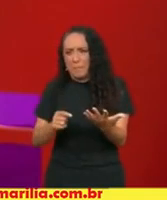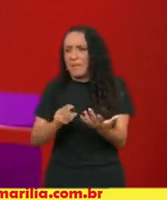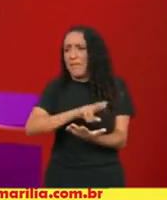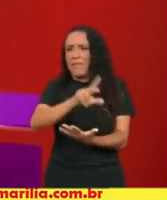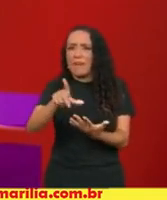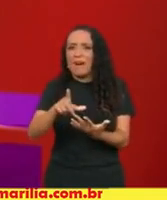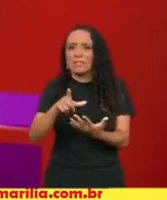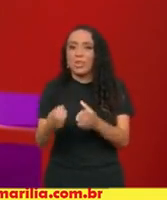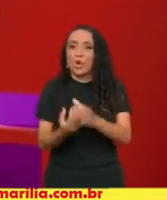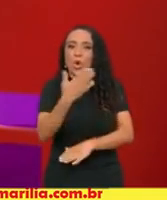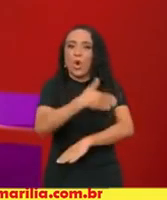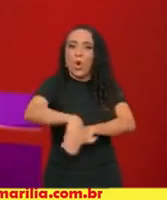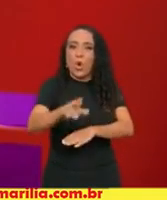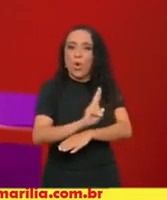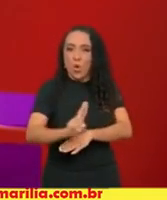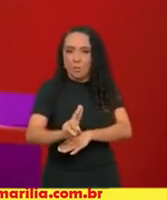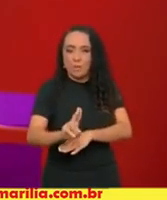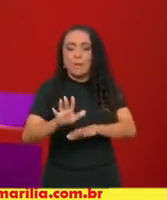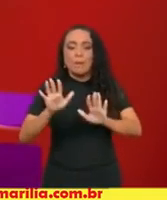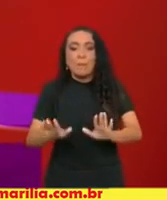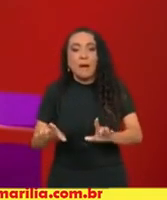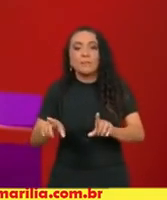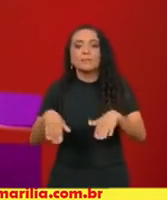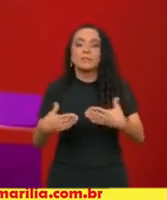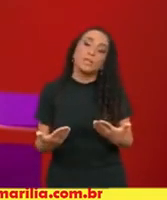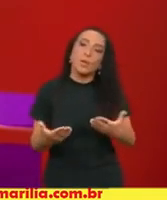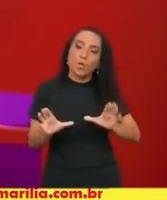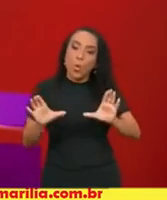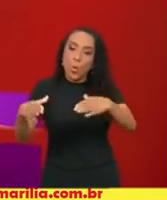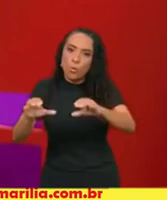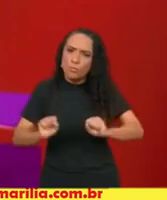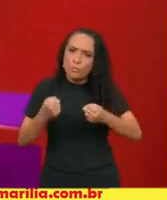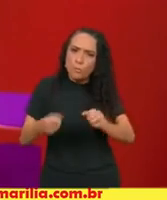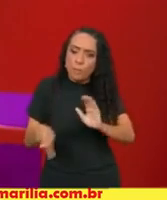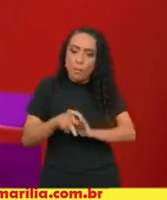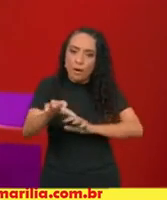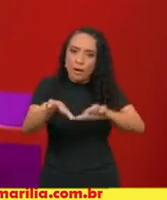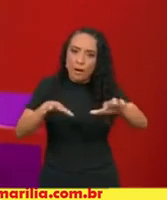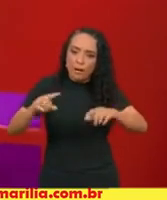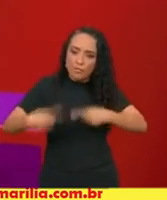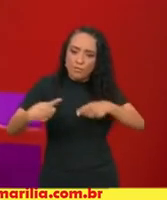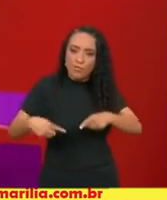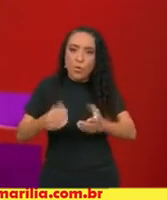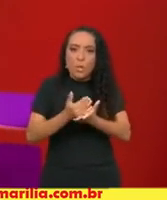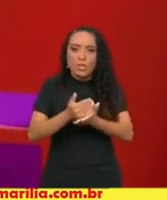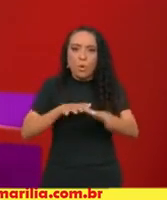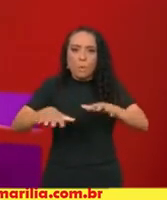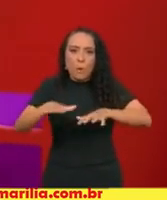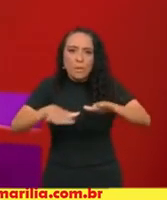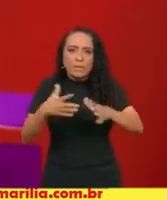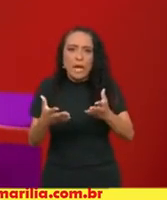cidades brasileiras. Agora, esse médio oficialato, então, muito aguerrido do ponto de vista da sua politização, começa a mobilizar